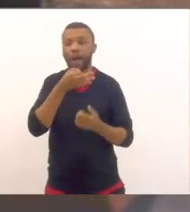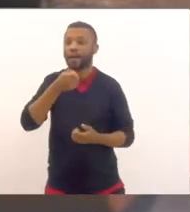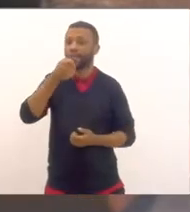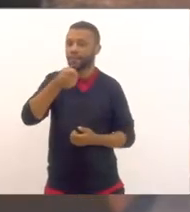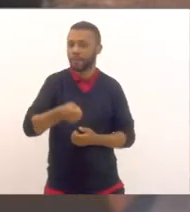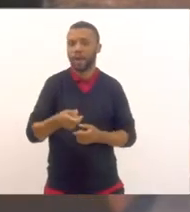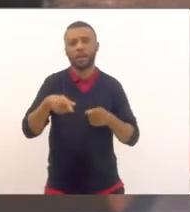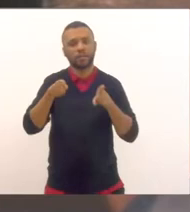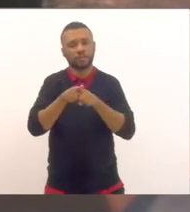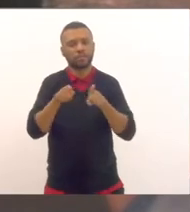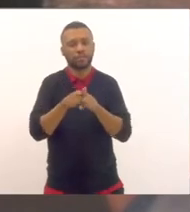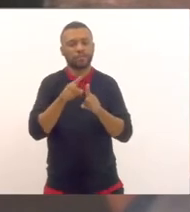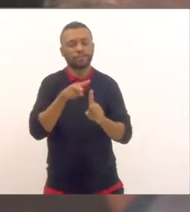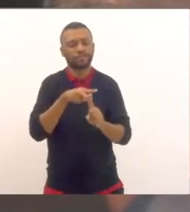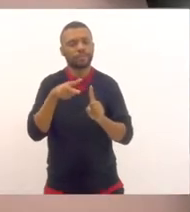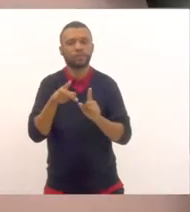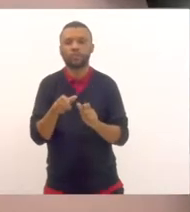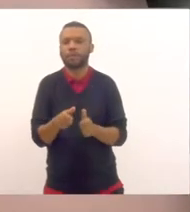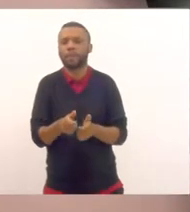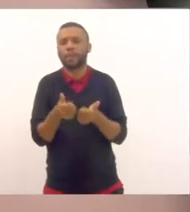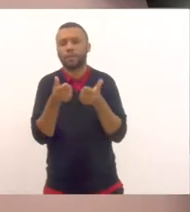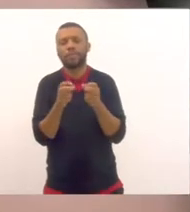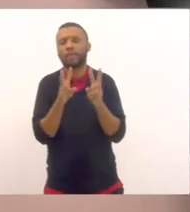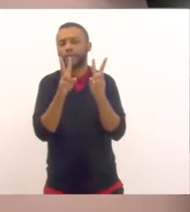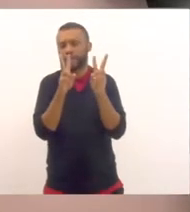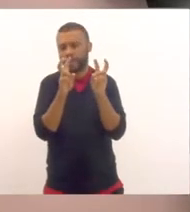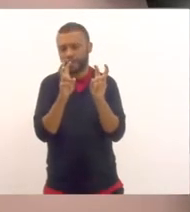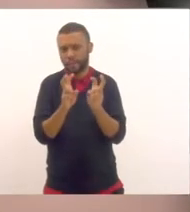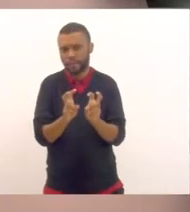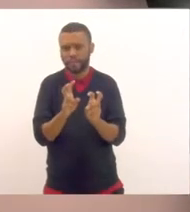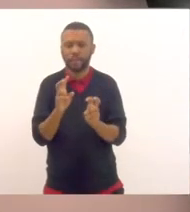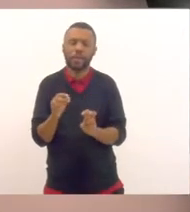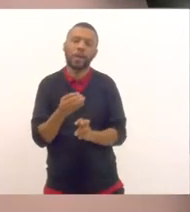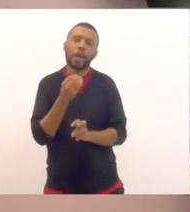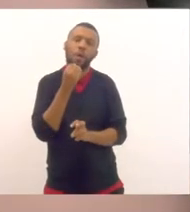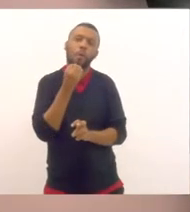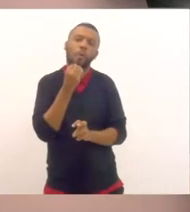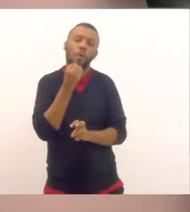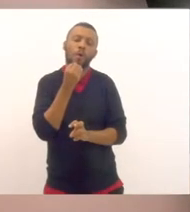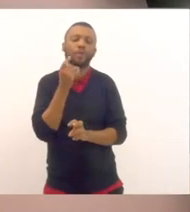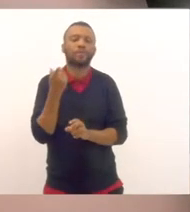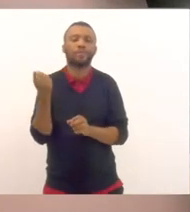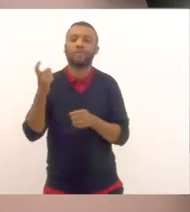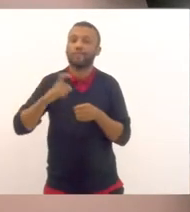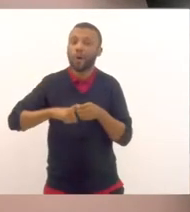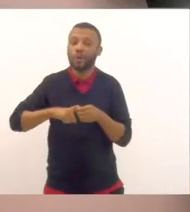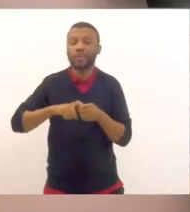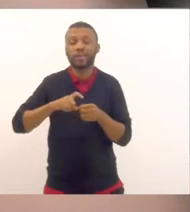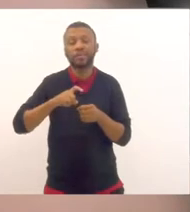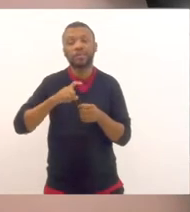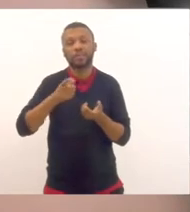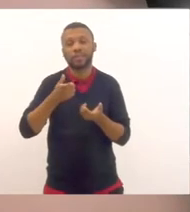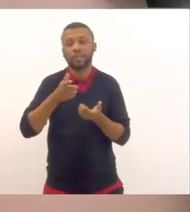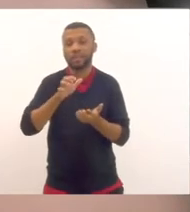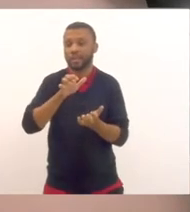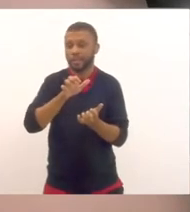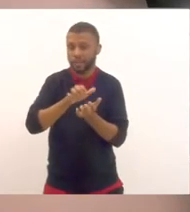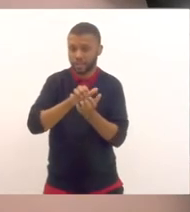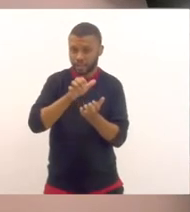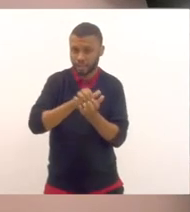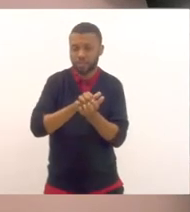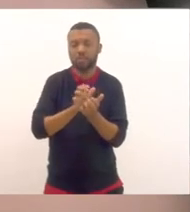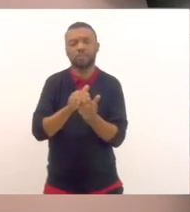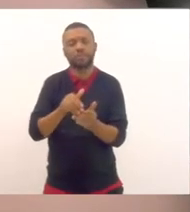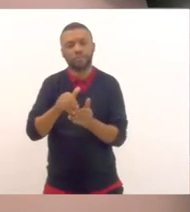inclusive do ponto de vista da melhoria que foi o tema naquela oportunidade da retomada de Santa Cruz que inclusive já